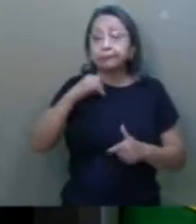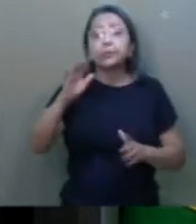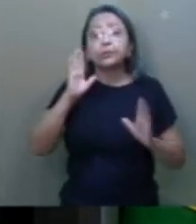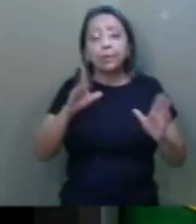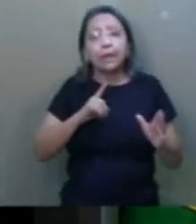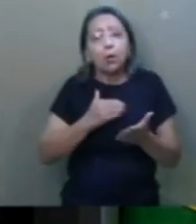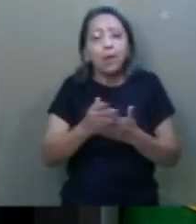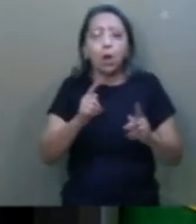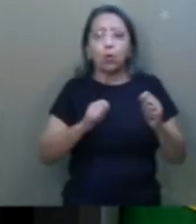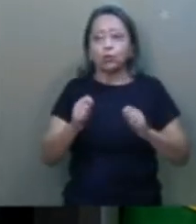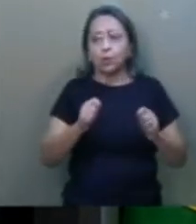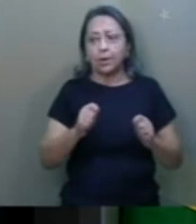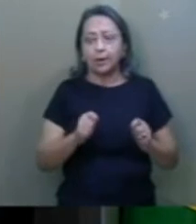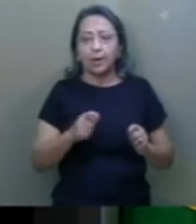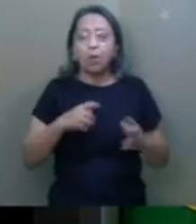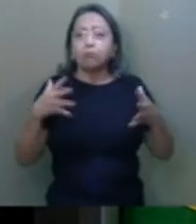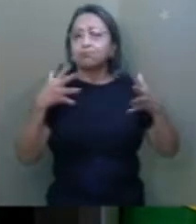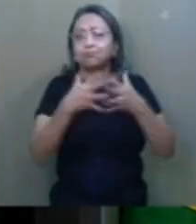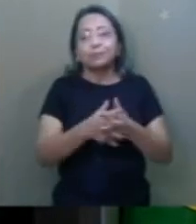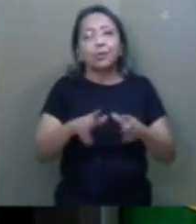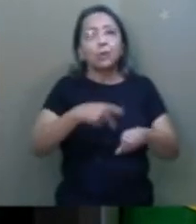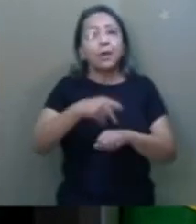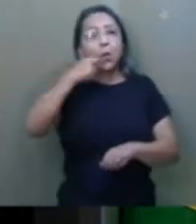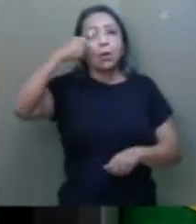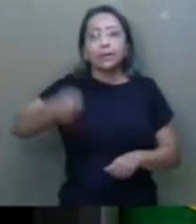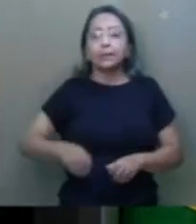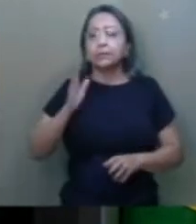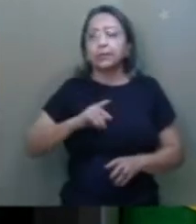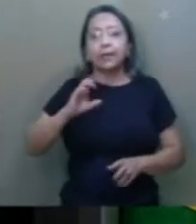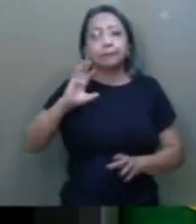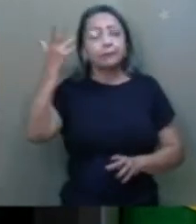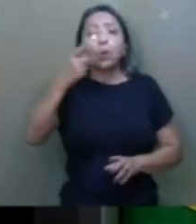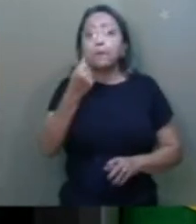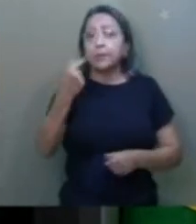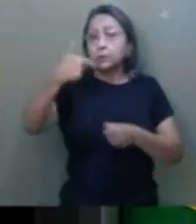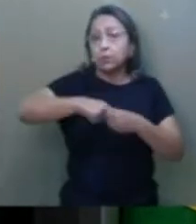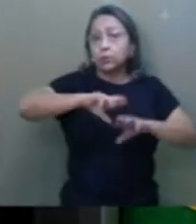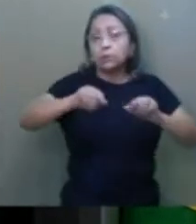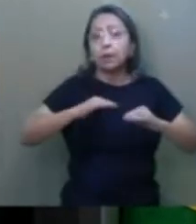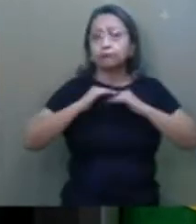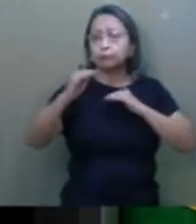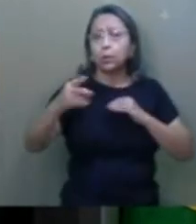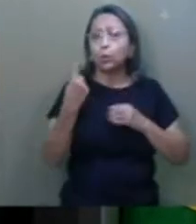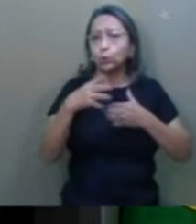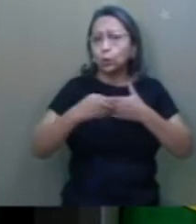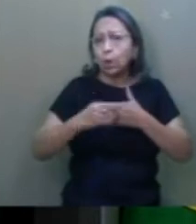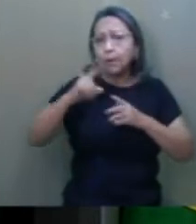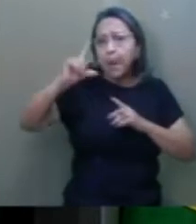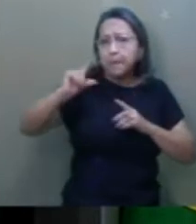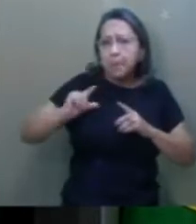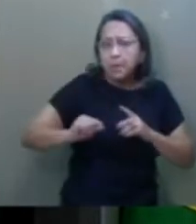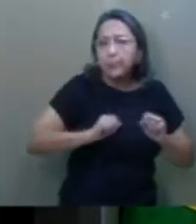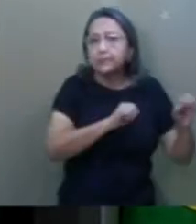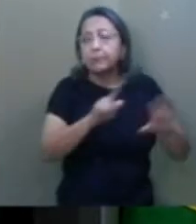sob controle. Um conflito na Ucrânia que já está definido, o preço do petróleo que está estabilizado, um dólar que cai a cada